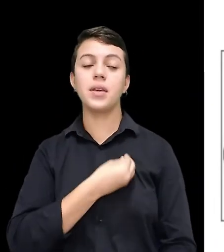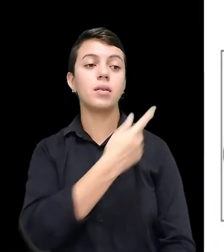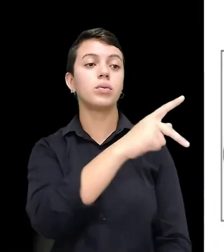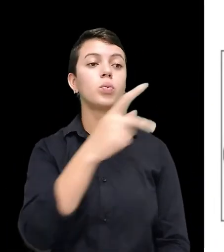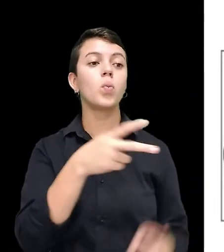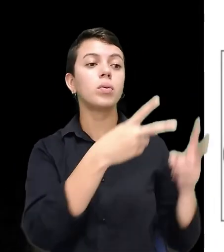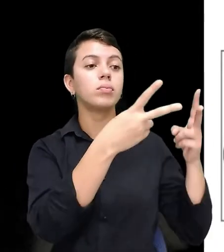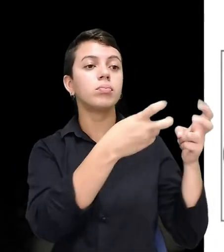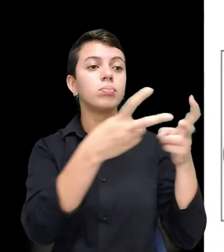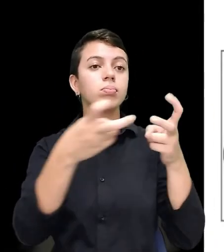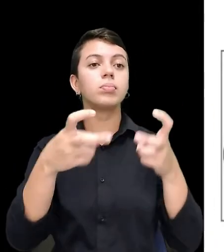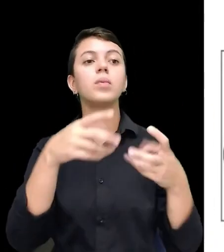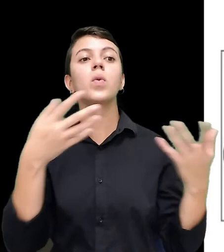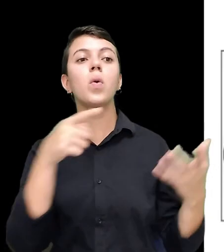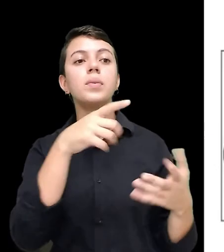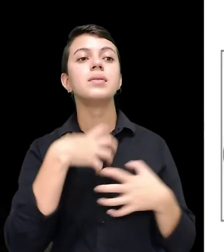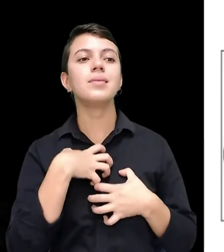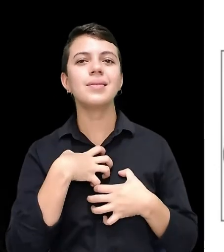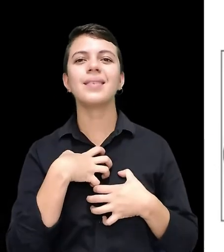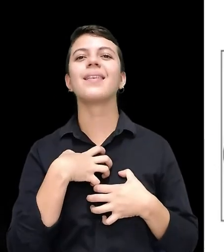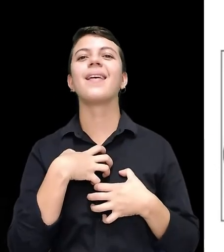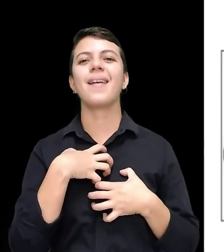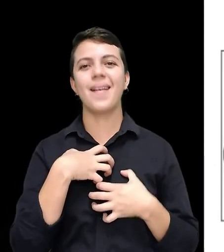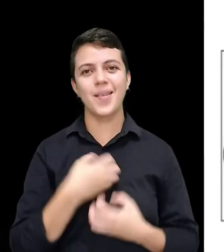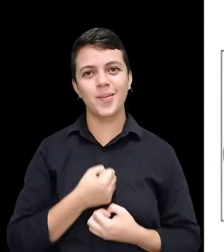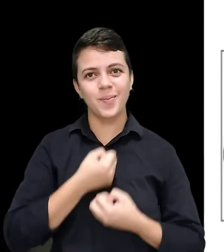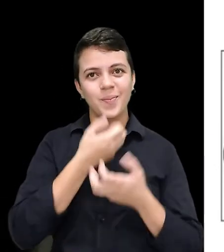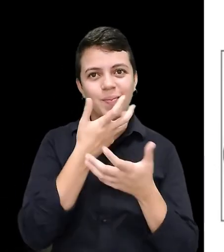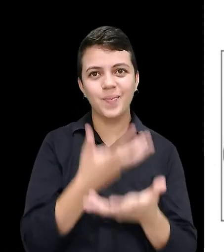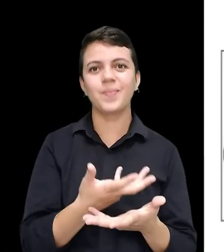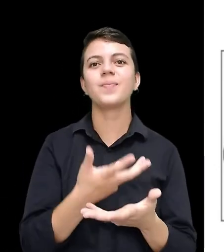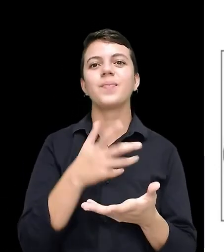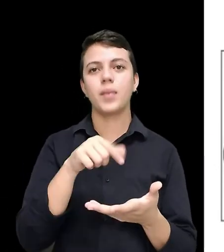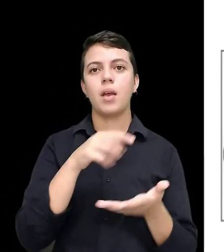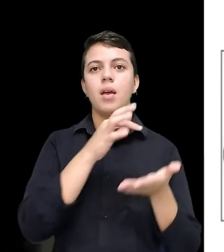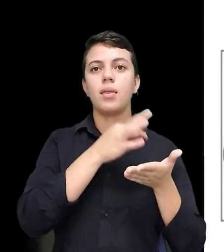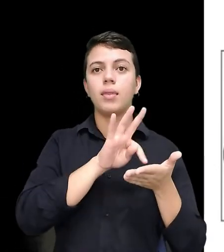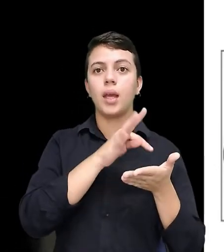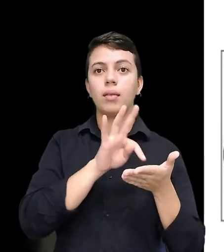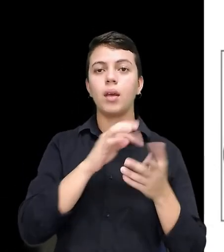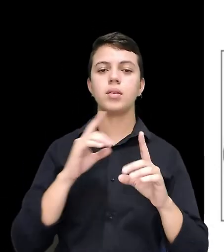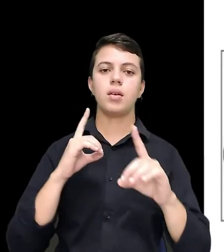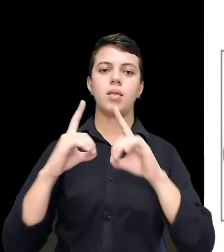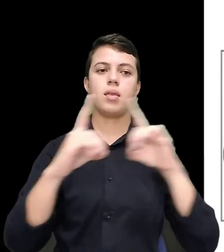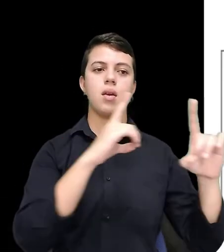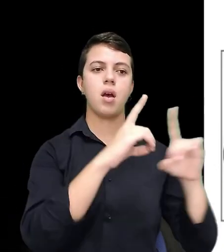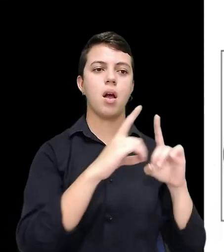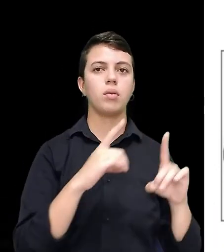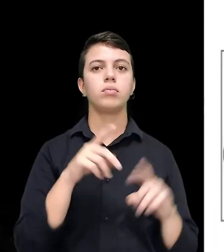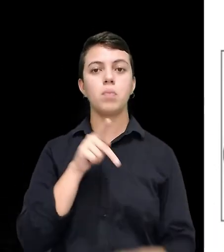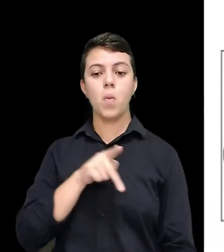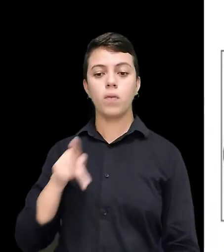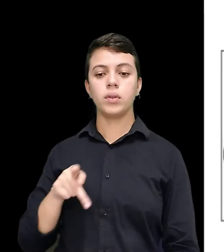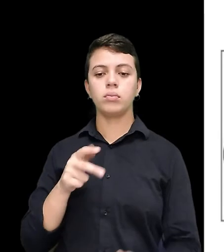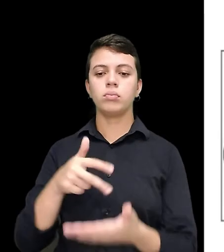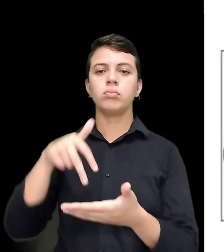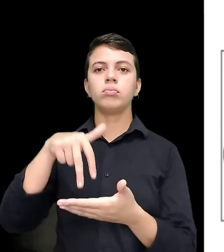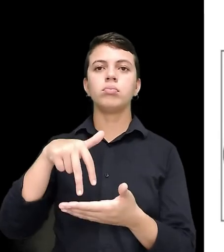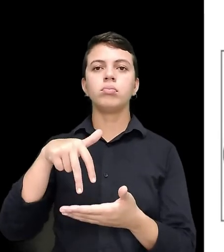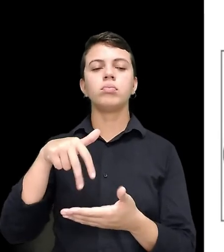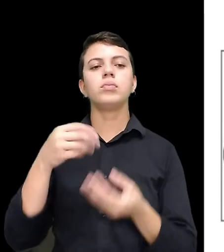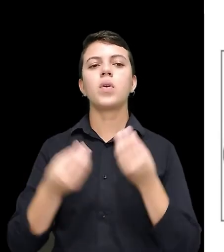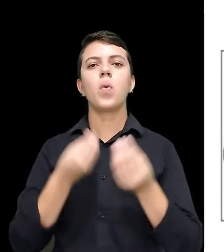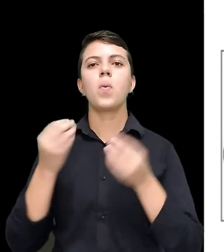desses sujeitos. Então, é uma tendência muito dialógica, onde o